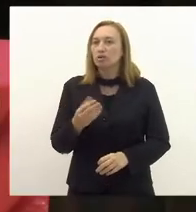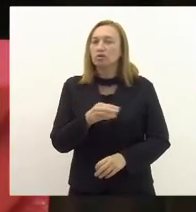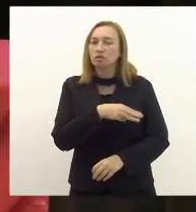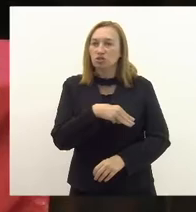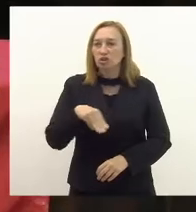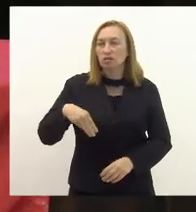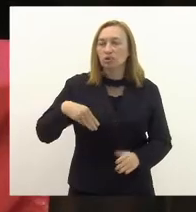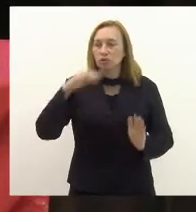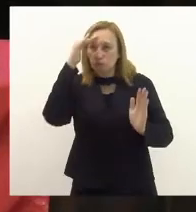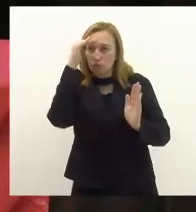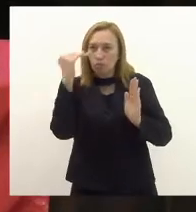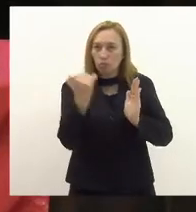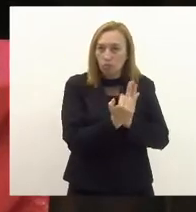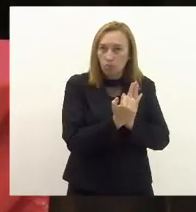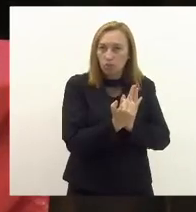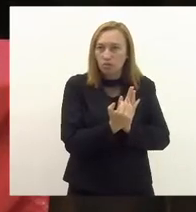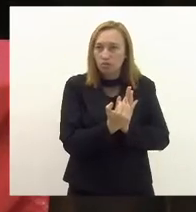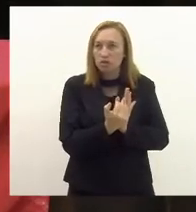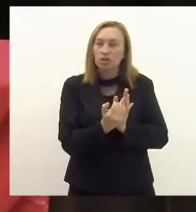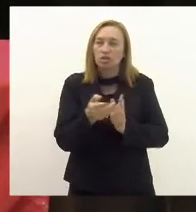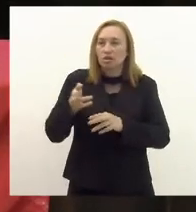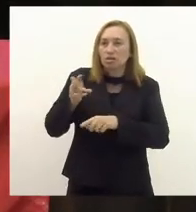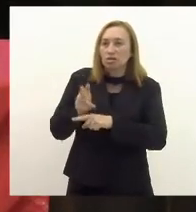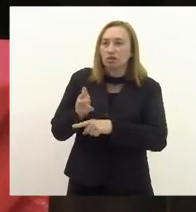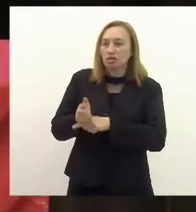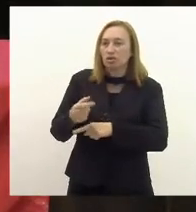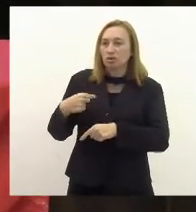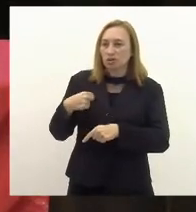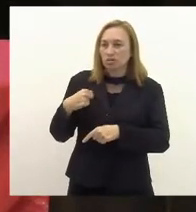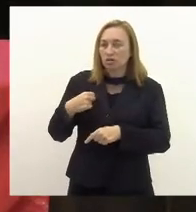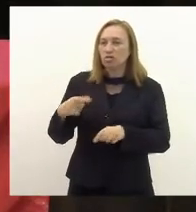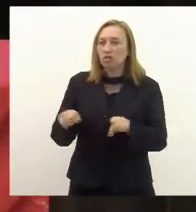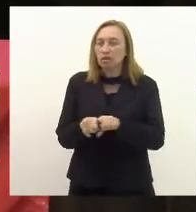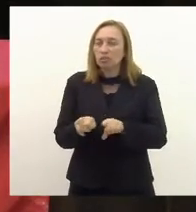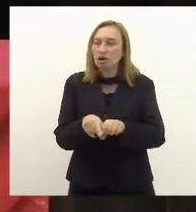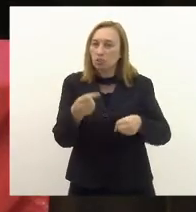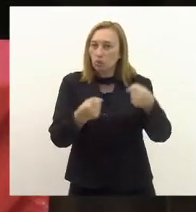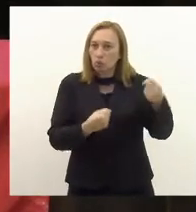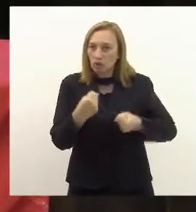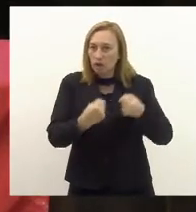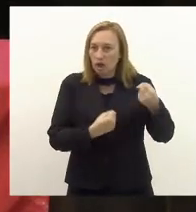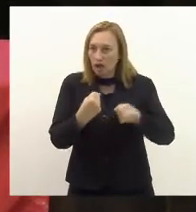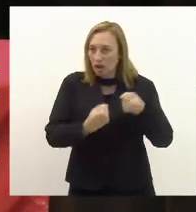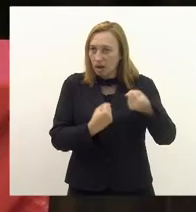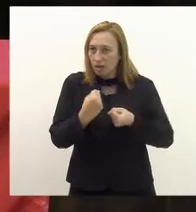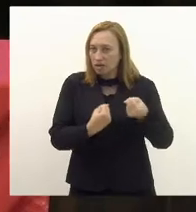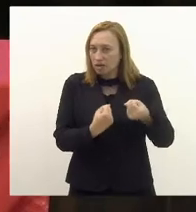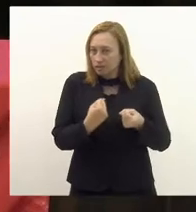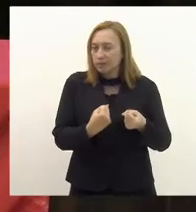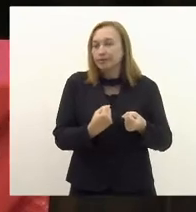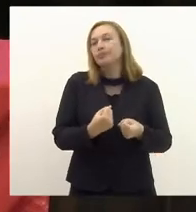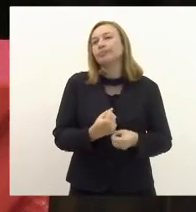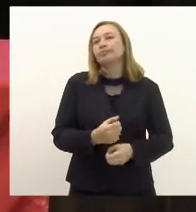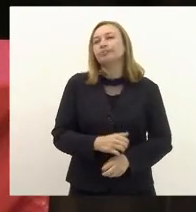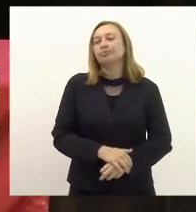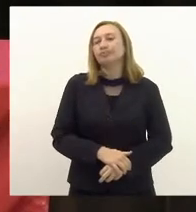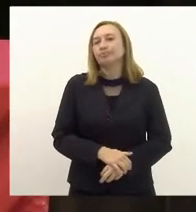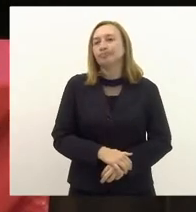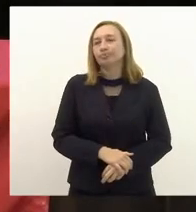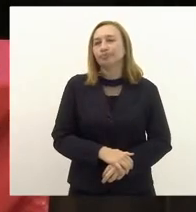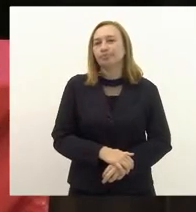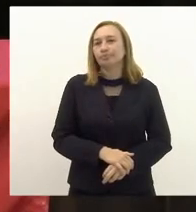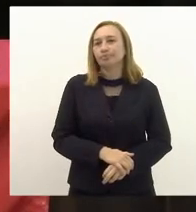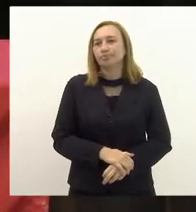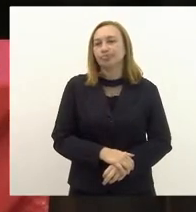o cumpra-se tanto das câmeras em viaturas, que é uma lei anterior do Gilberto Palmares, quanto as câmeras